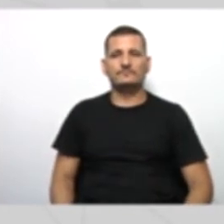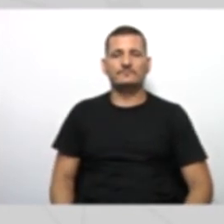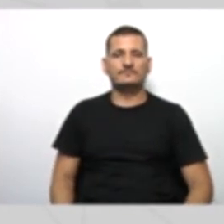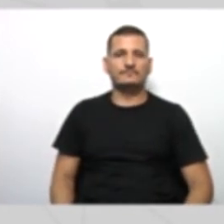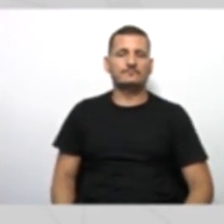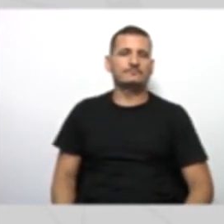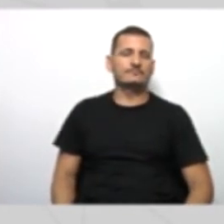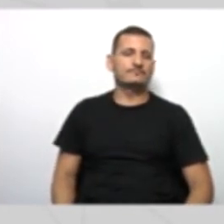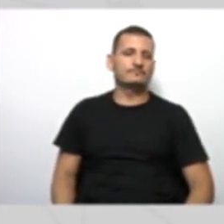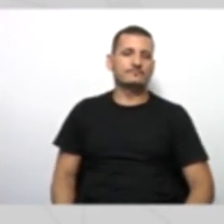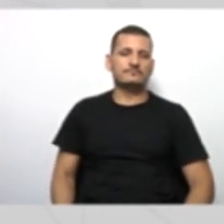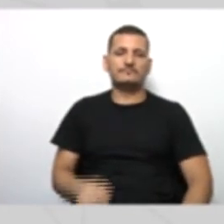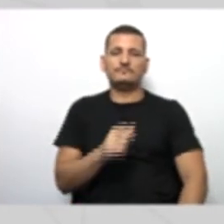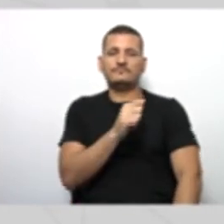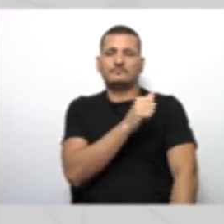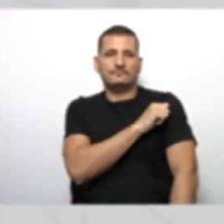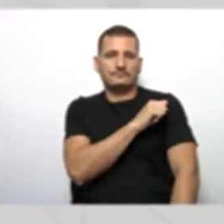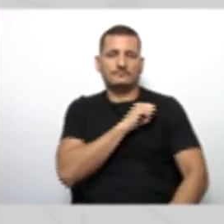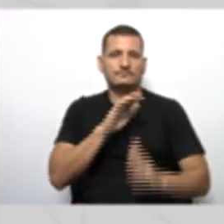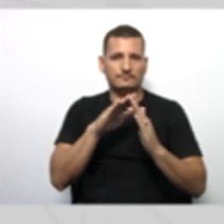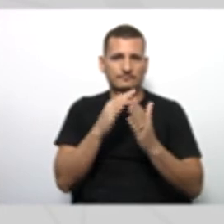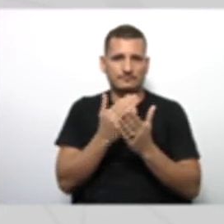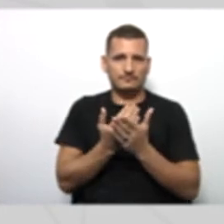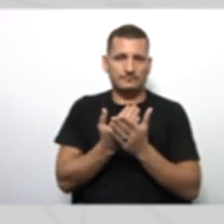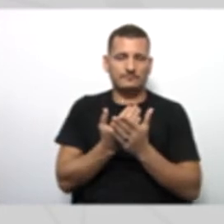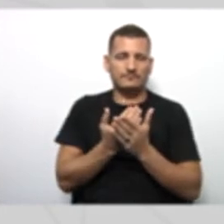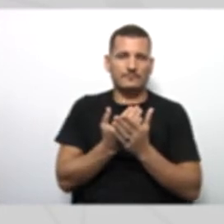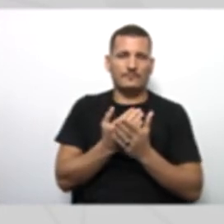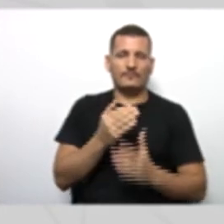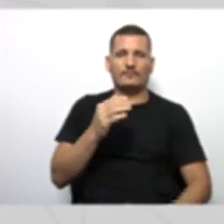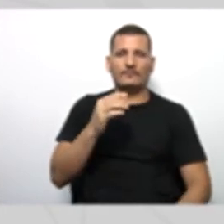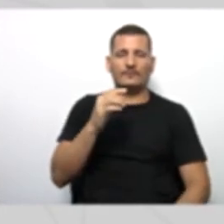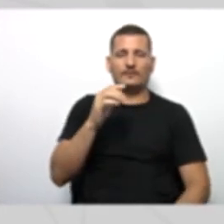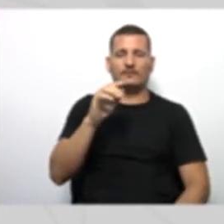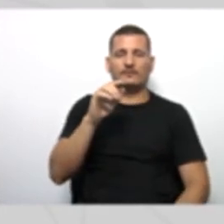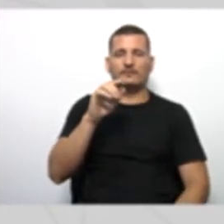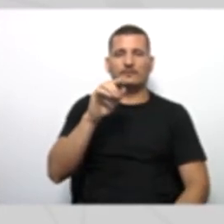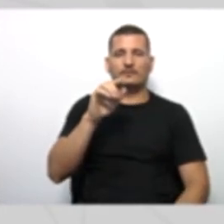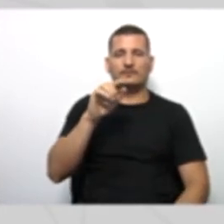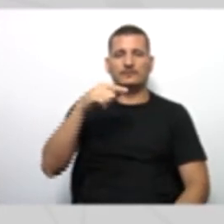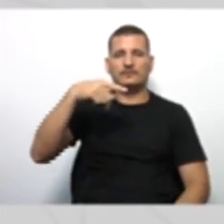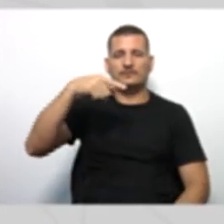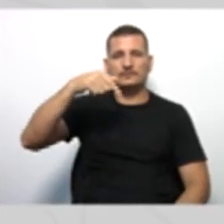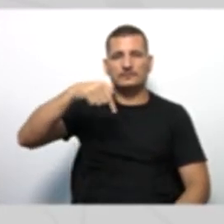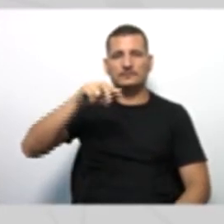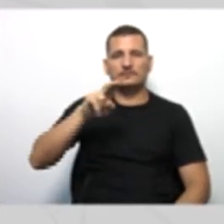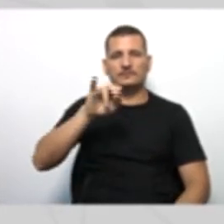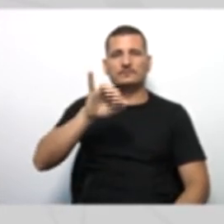de planejar o gerenciamento de riscos, identificar os riscos,